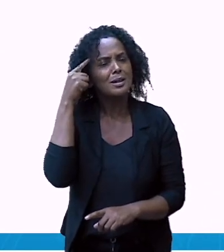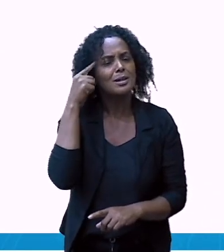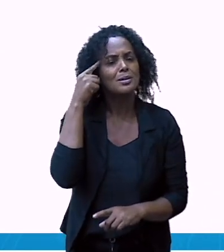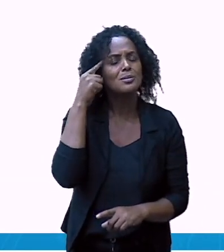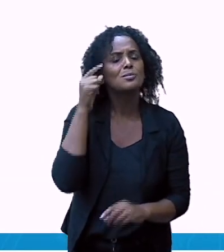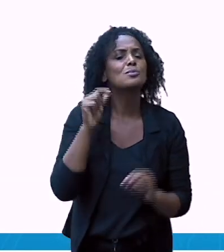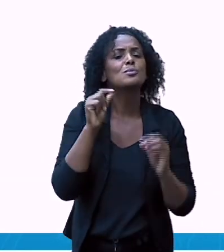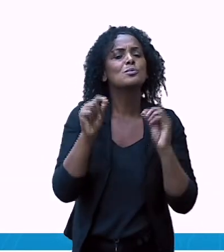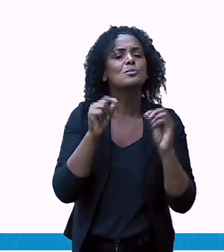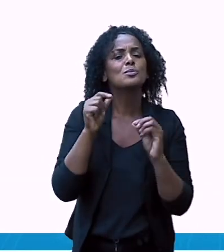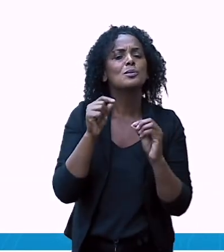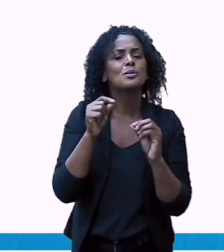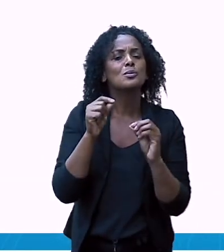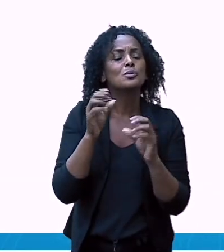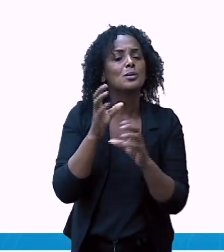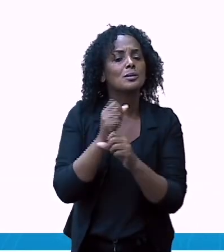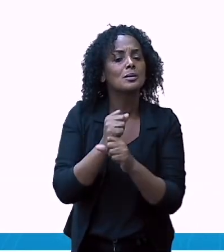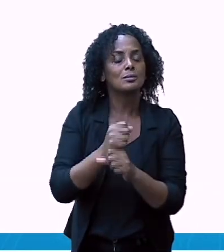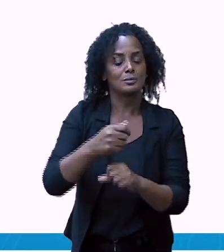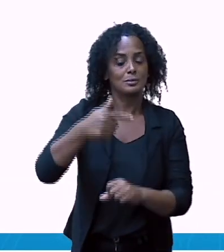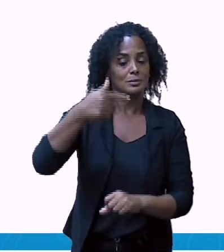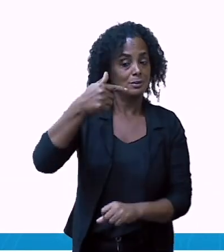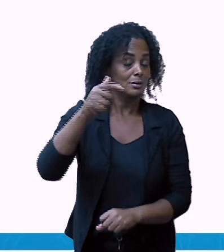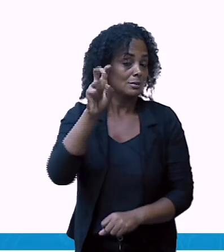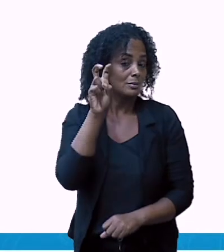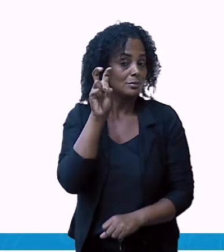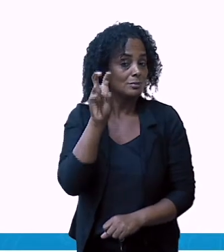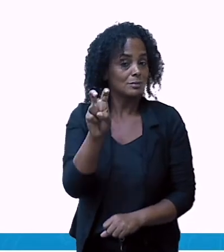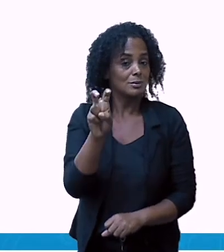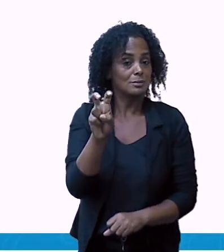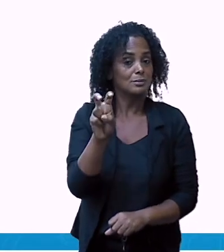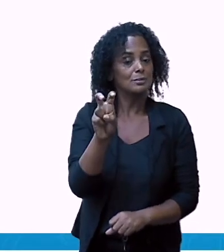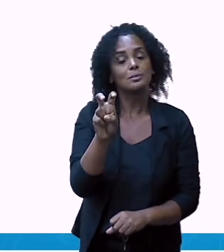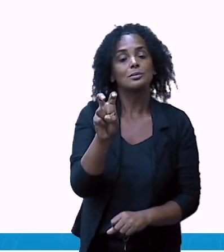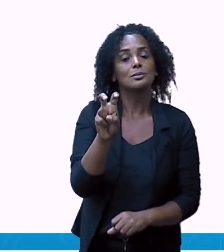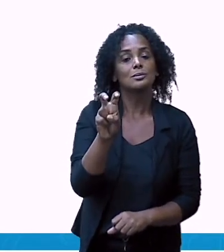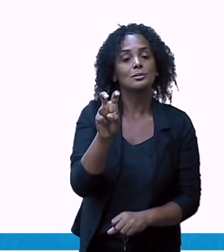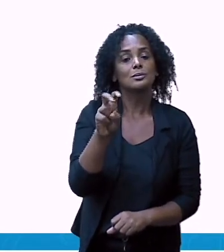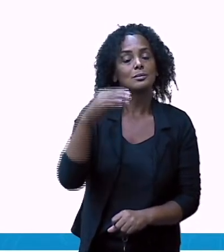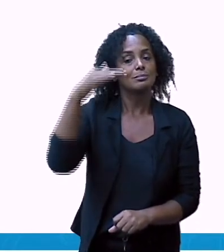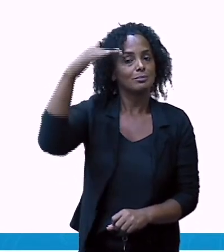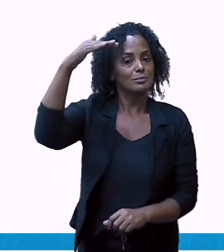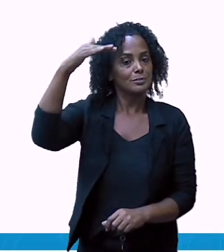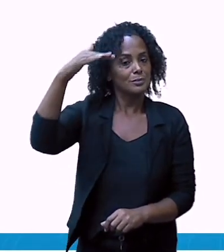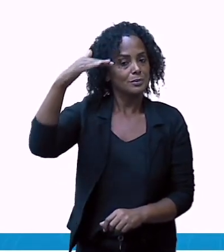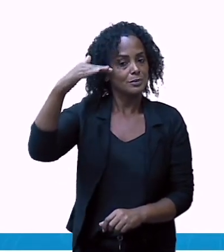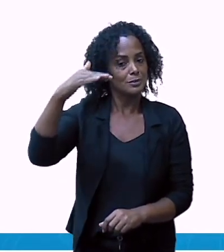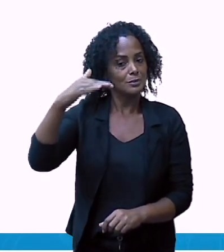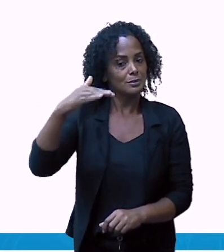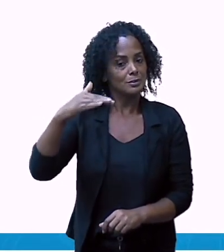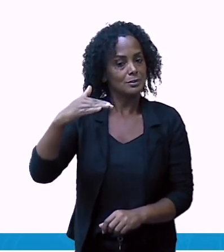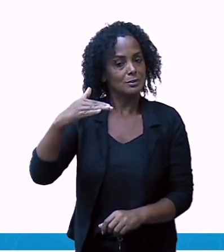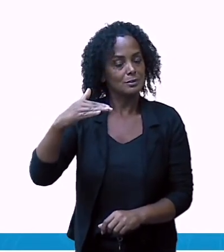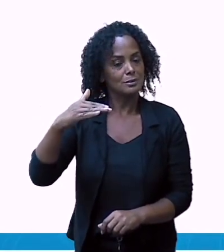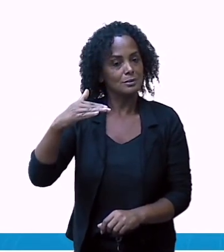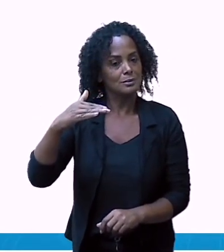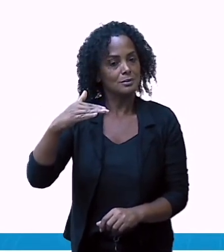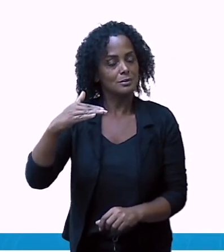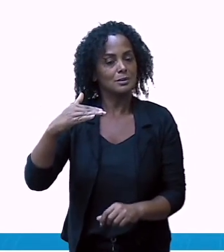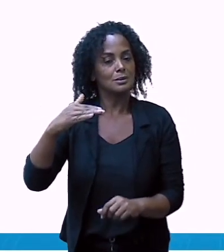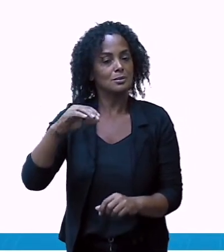de 75. Vamos continuar a descer o restante da expressão numérica.